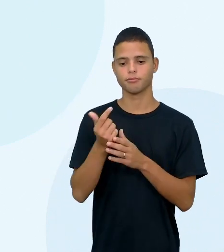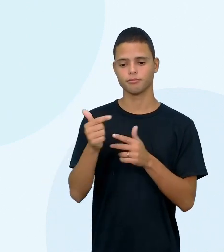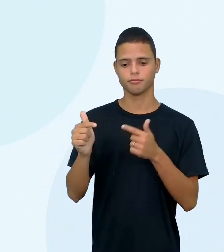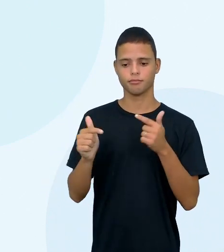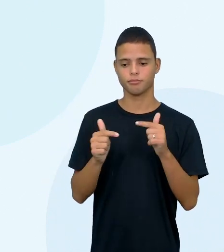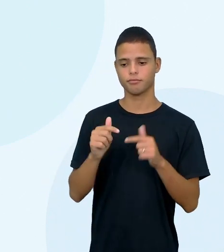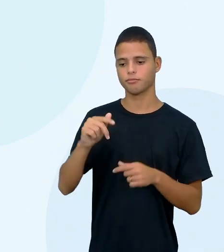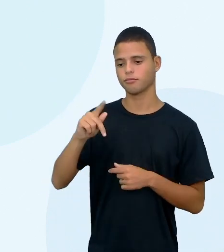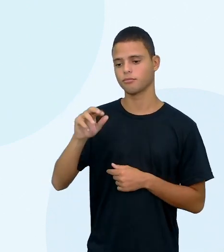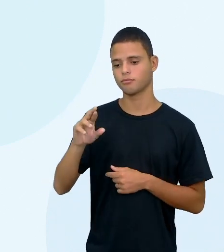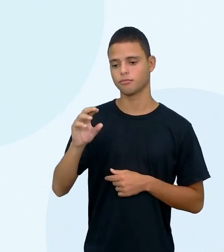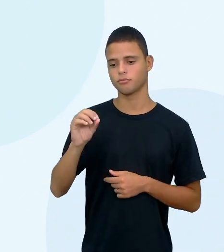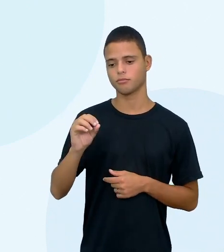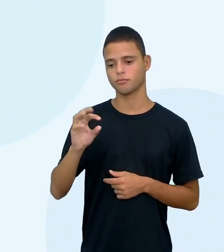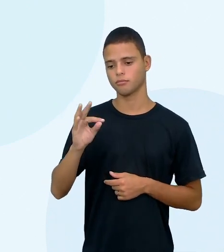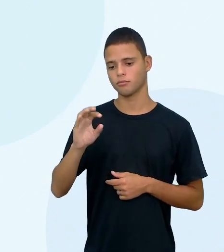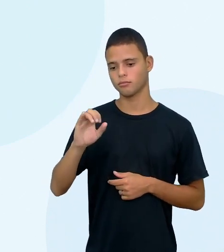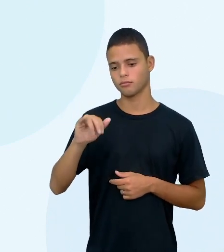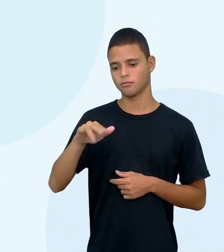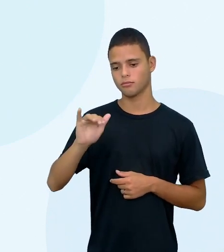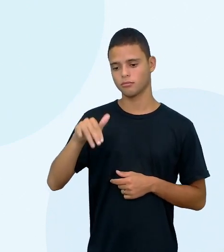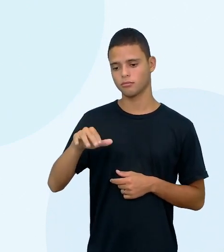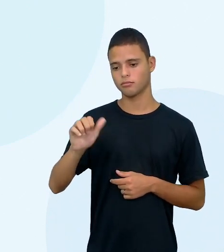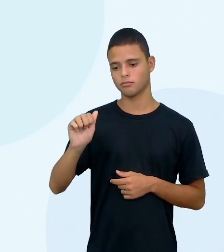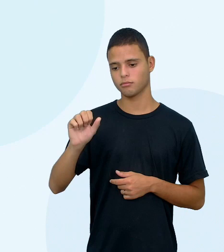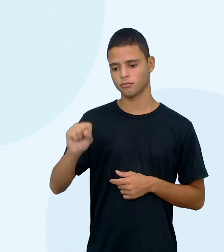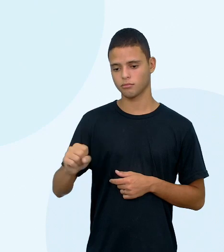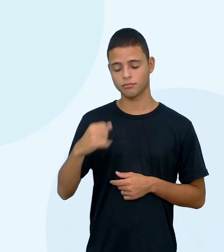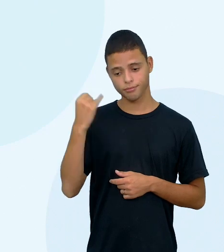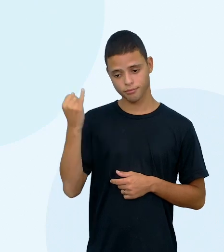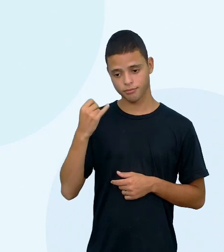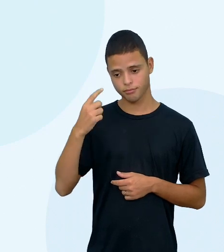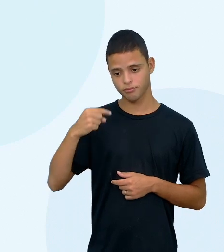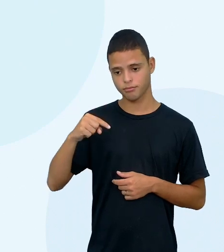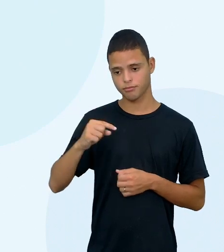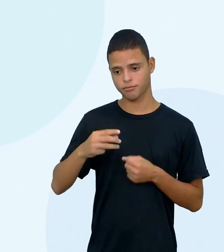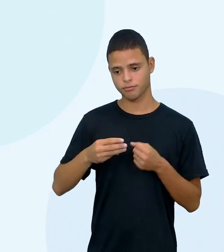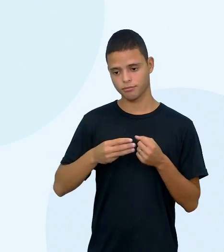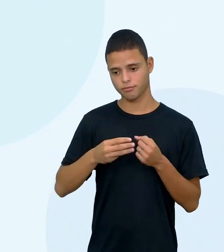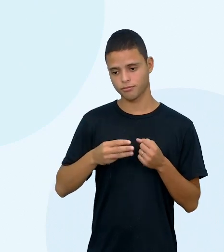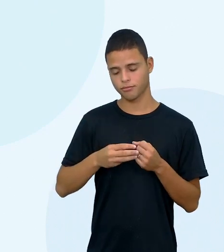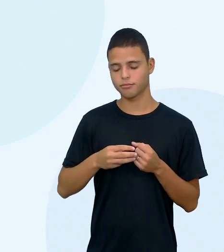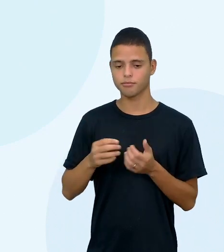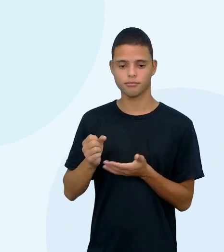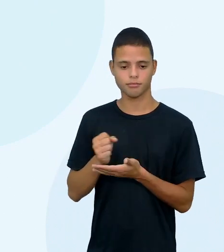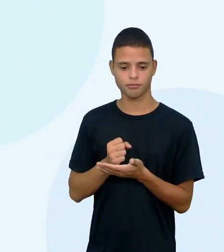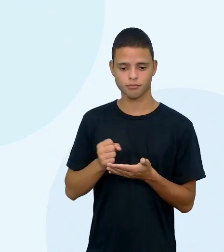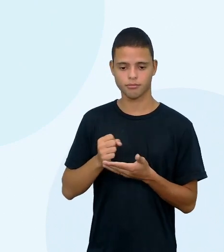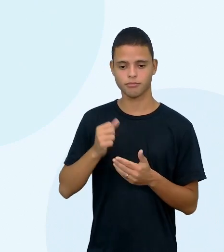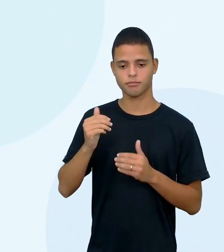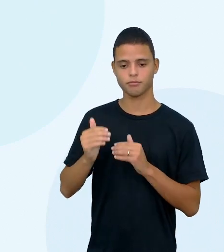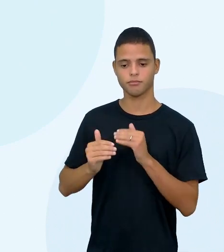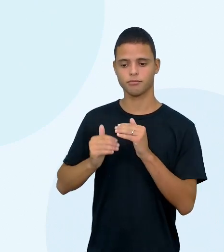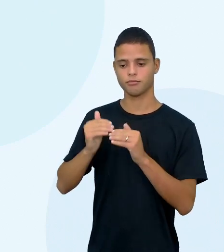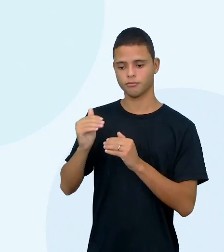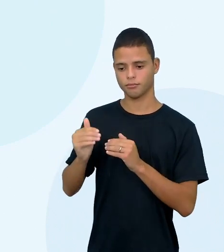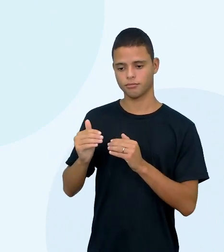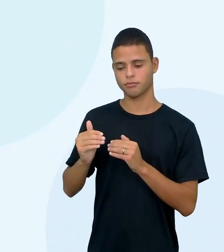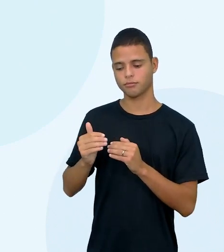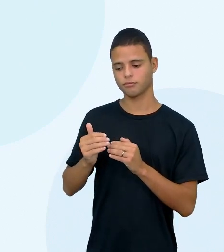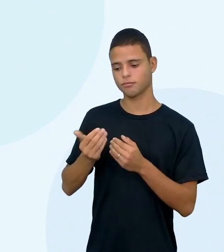outras proteínas que serão importantes aí para as nossas células. Então, isso é basicamente o processo de digestão.